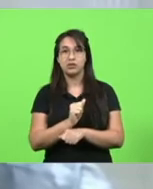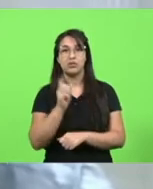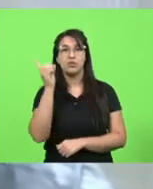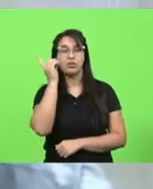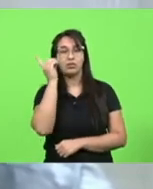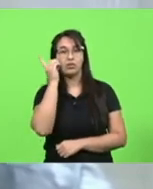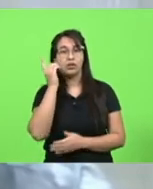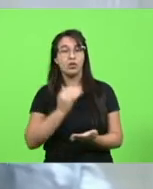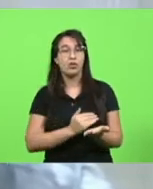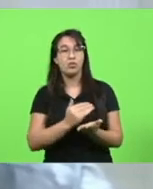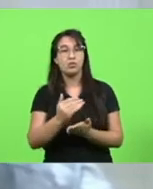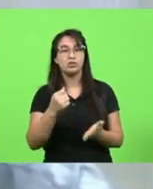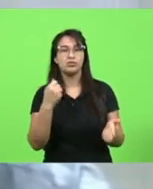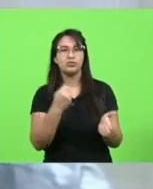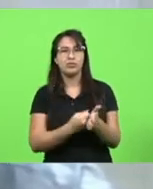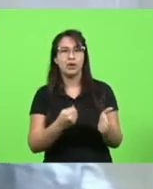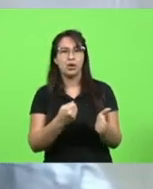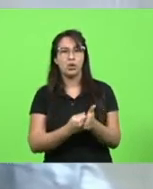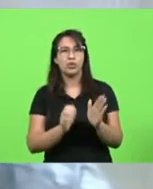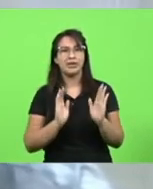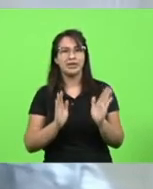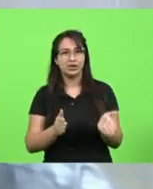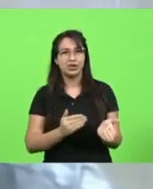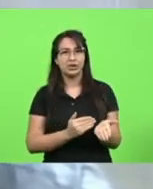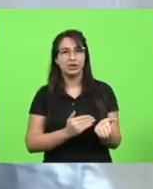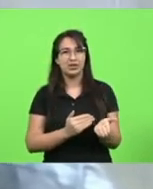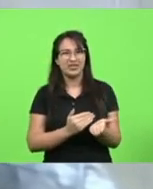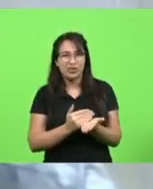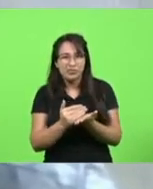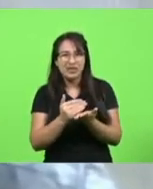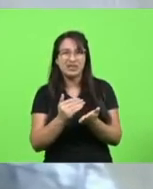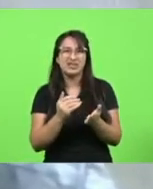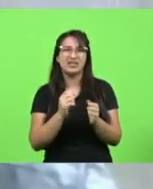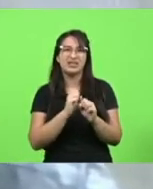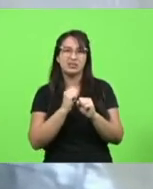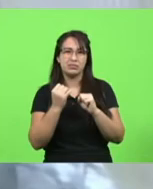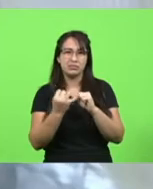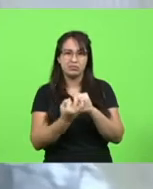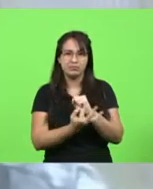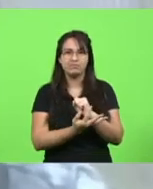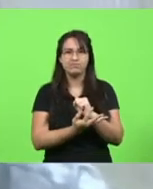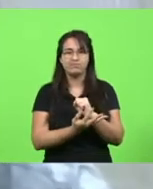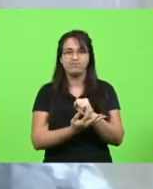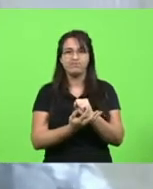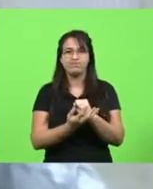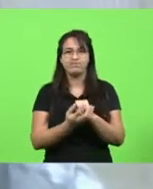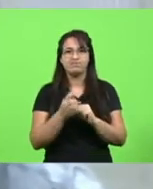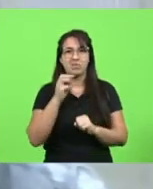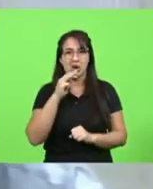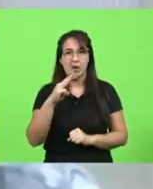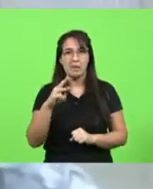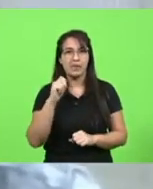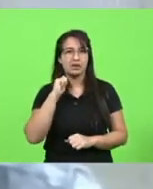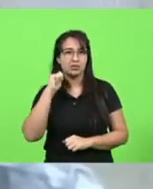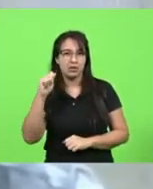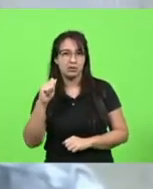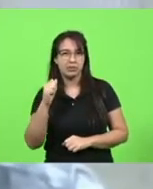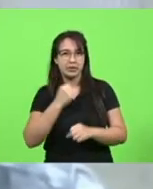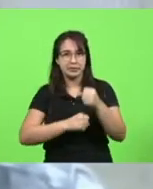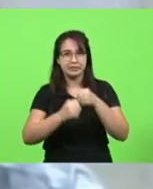uma luta já no início da pandemia, em março, abril do ano passado,